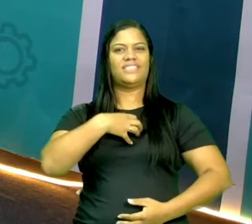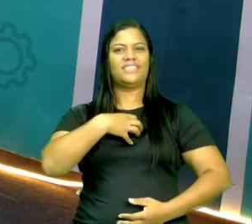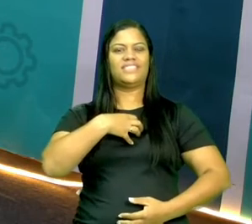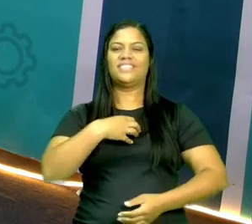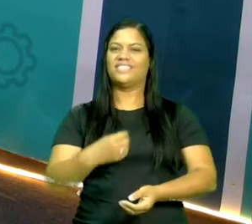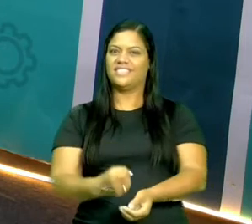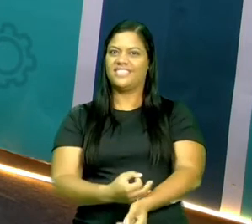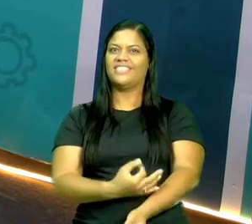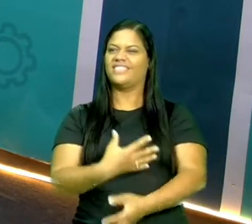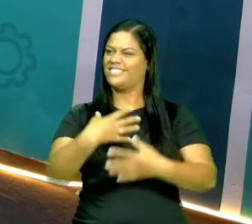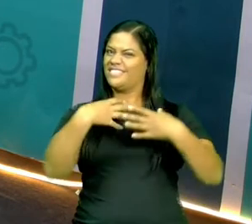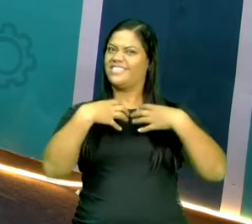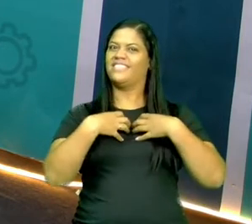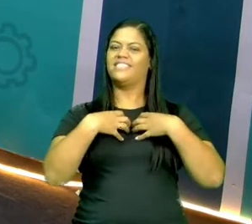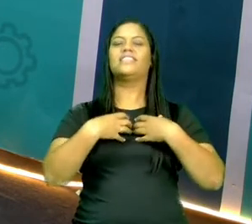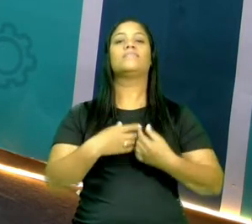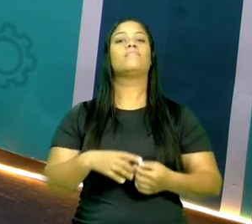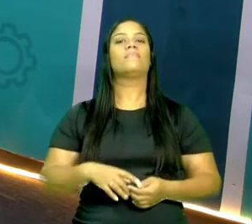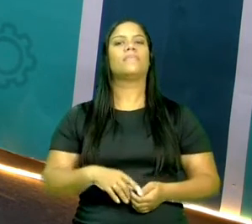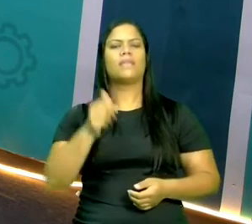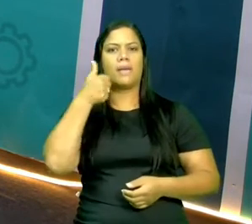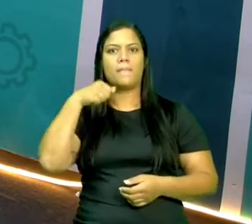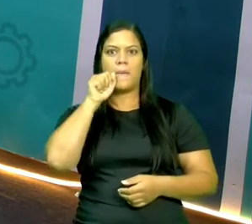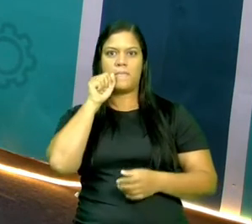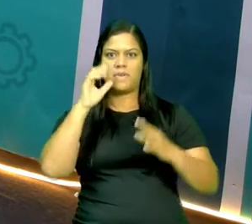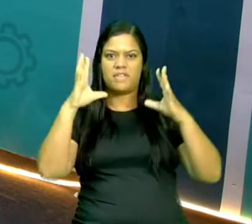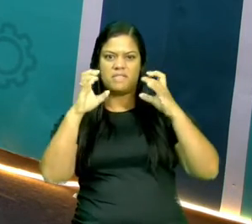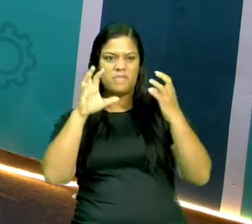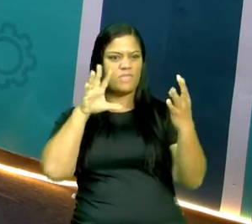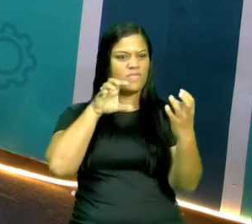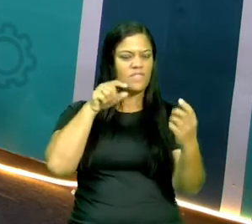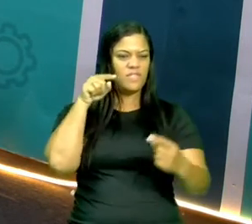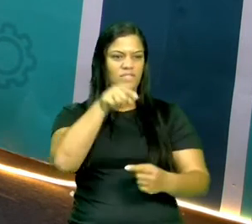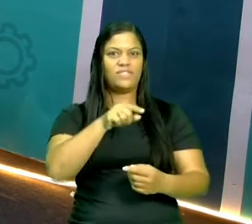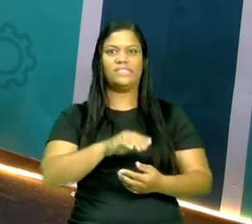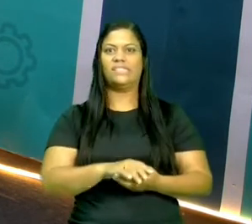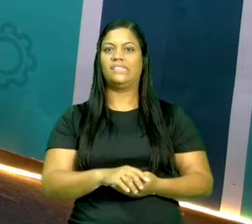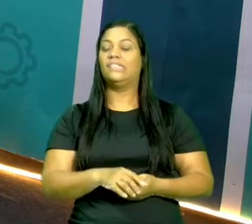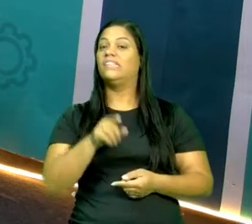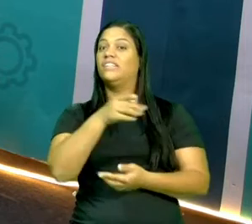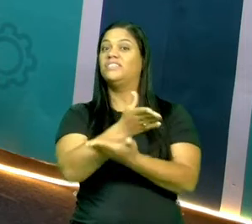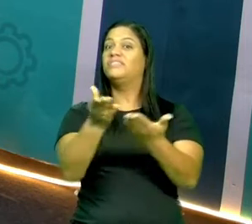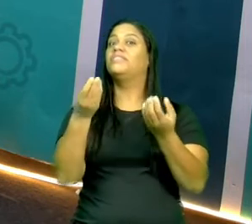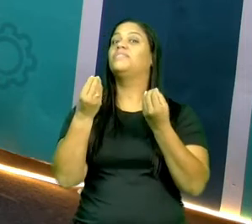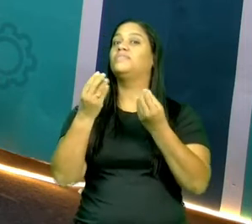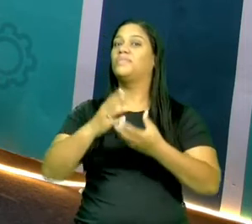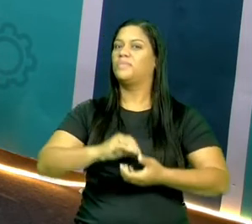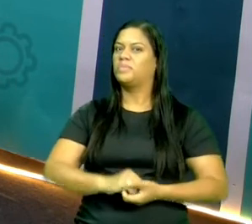e sentimentos. Quando a mamãe briga com vocês, como que vocês ficam?